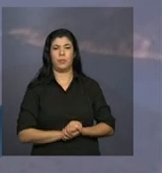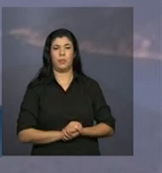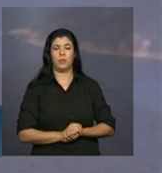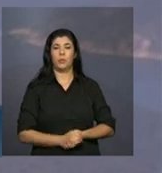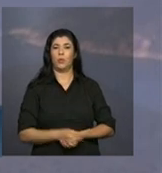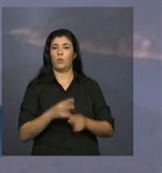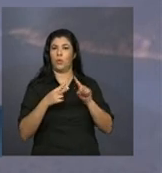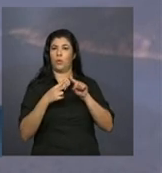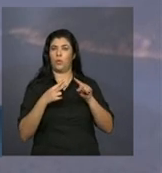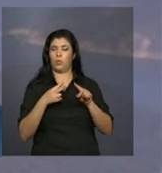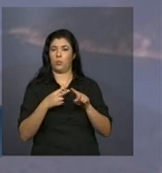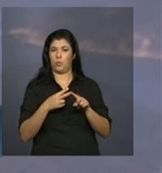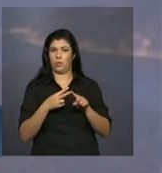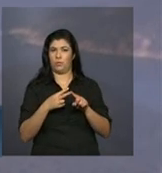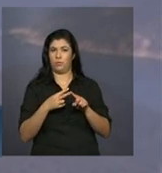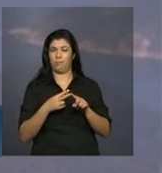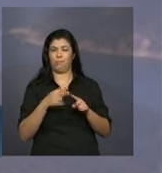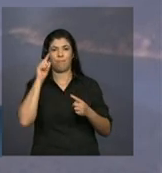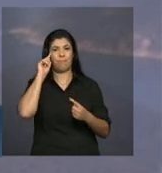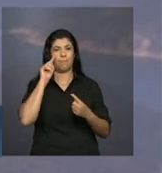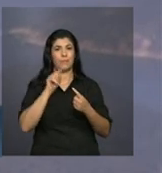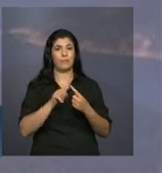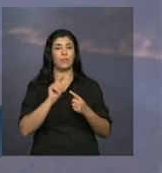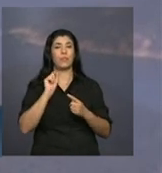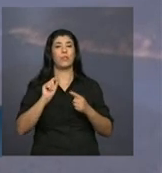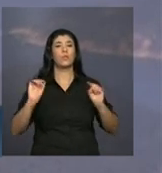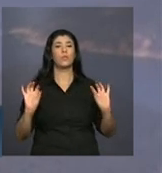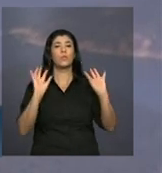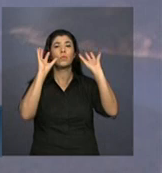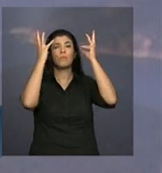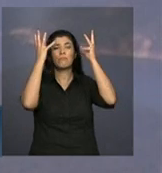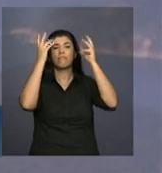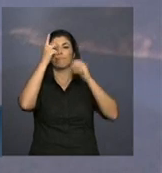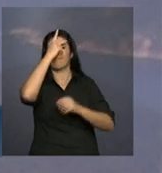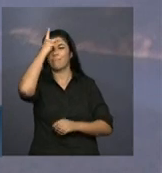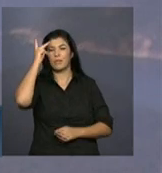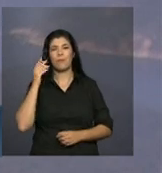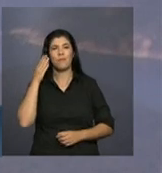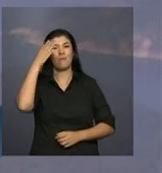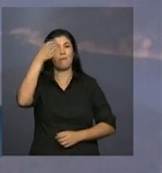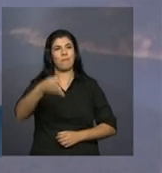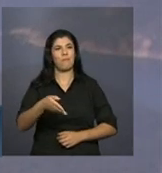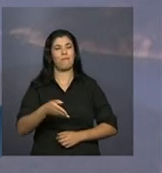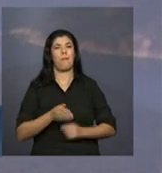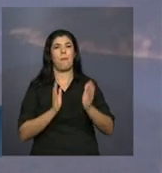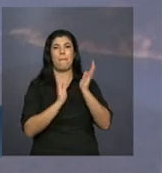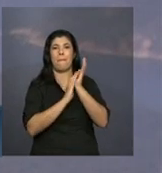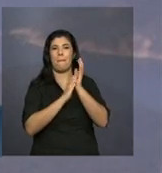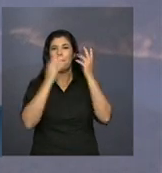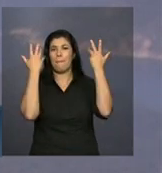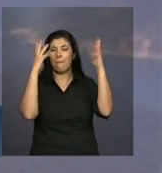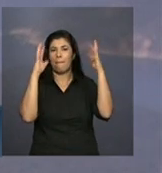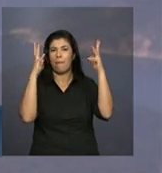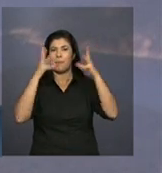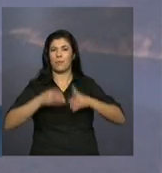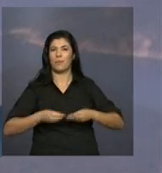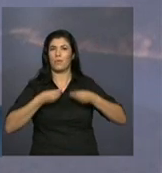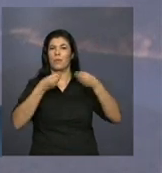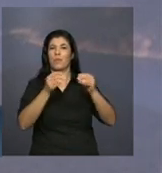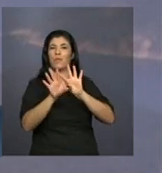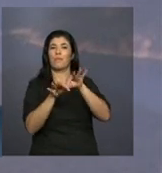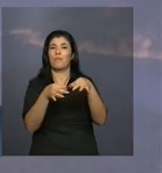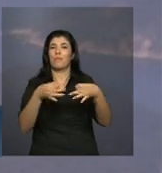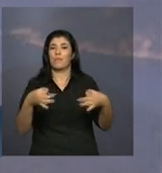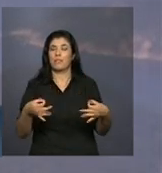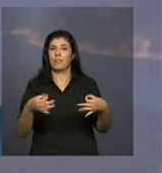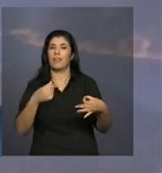duas coisas. Nós temos de comemorar e quem vai em aniversário, né, Eduardo, a gente leva presente.